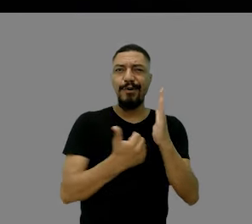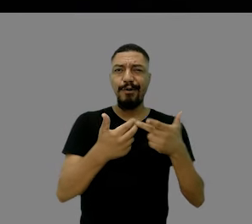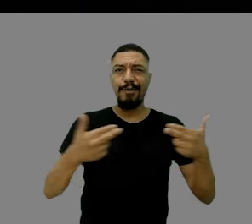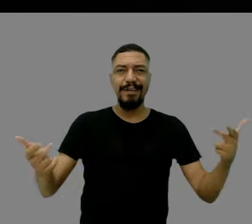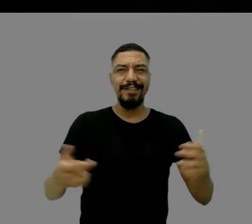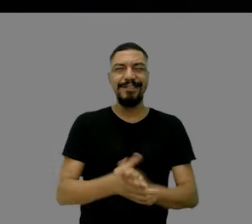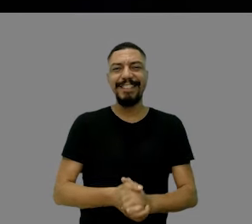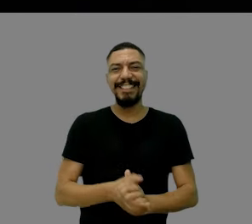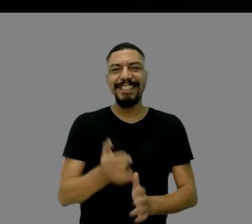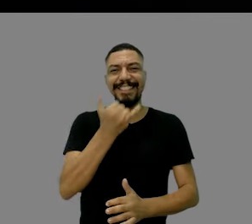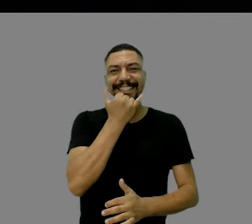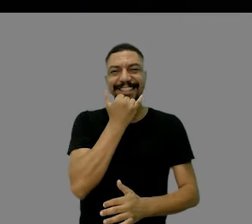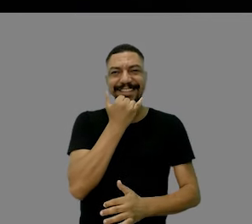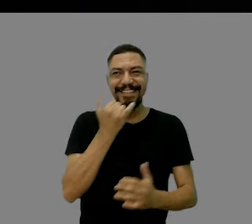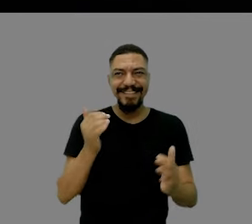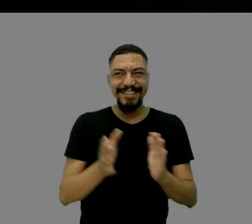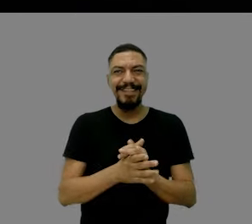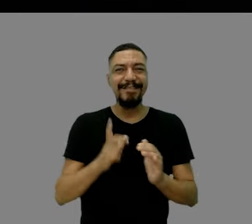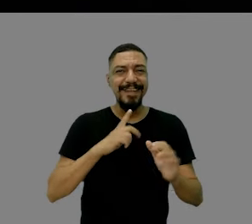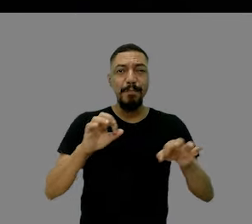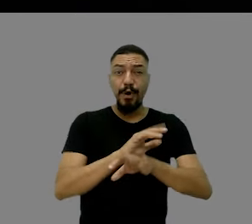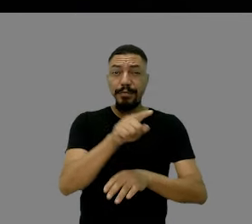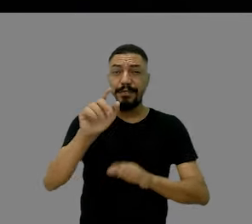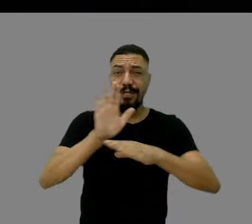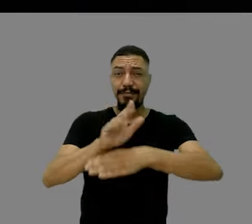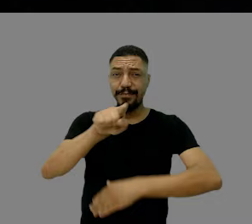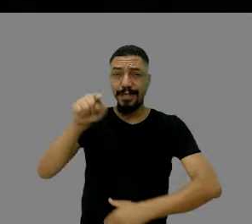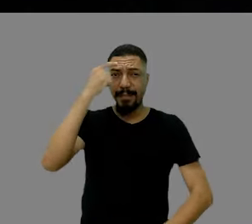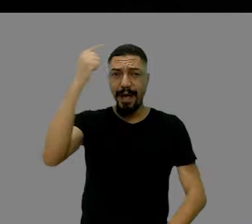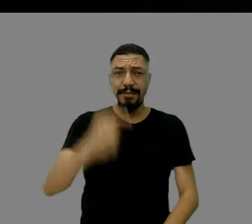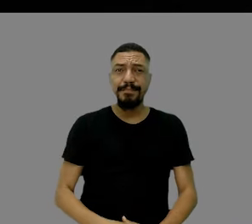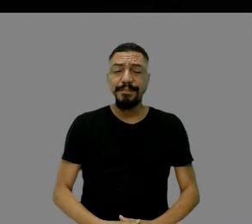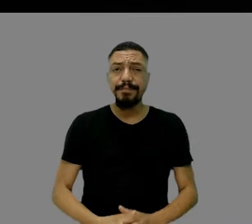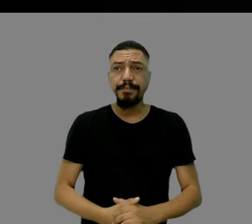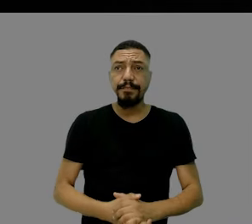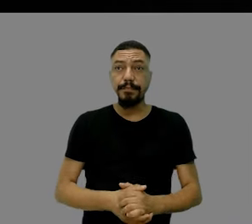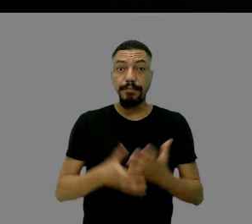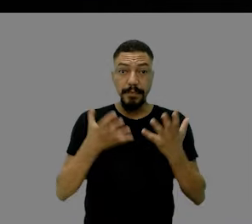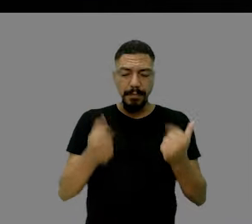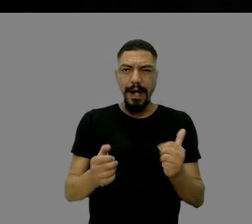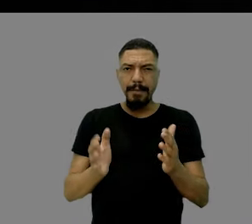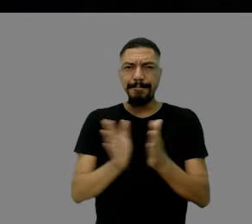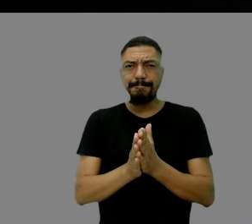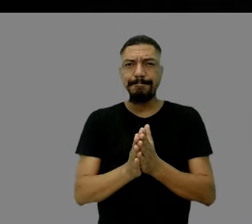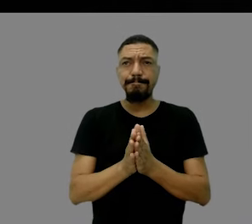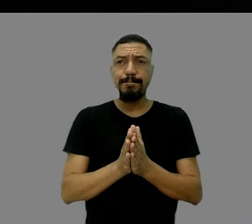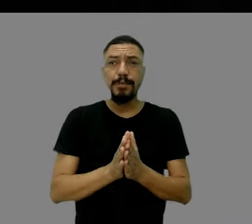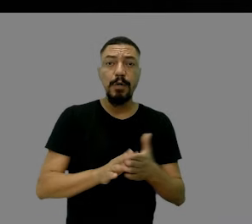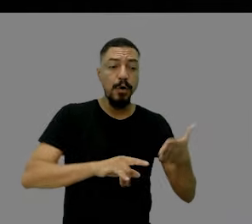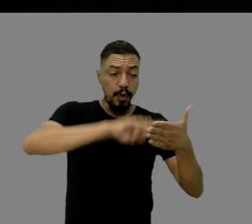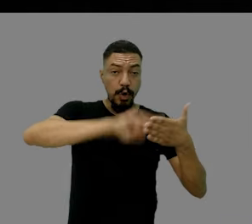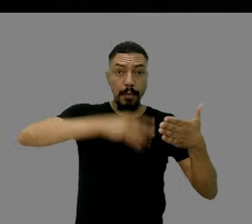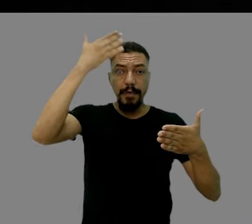atenção. Então, também para vocês lembrarem, né? Vamos lá. Comprovantes de